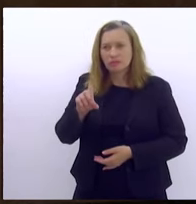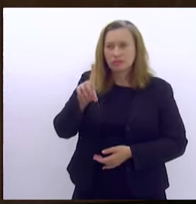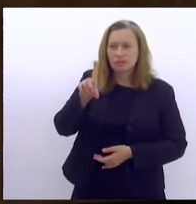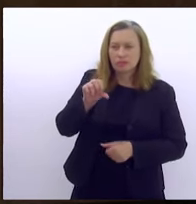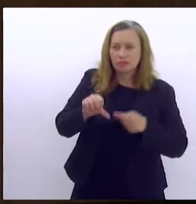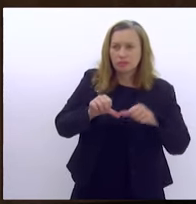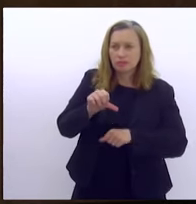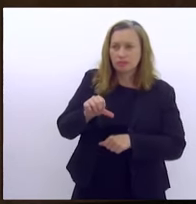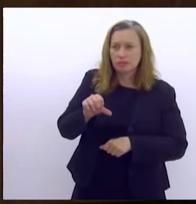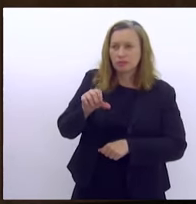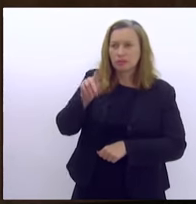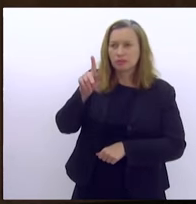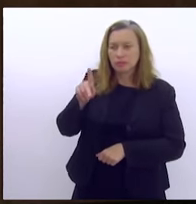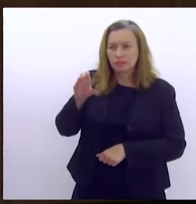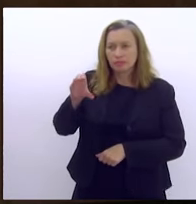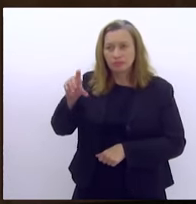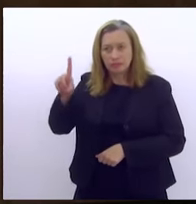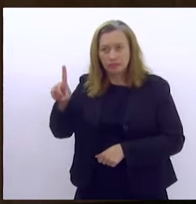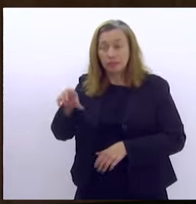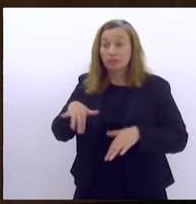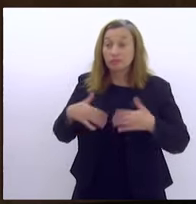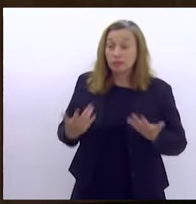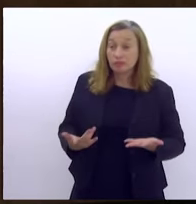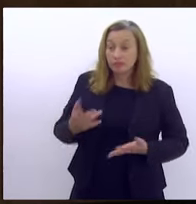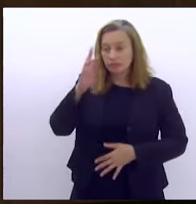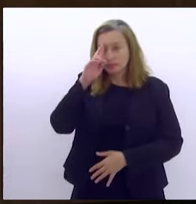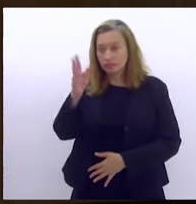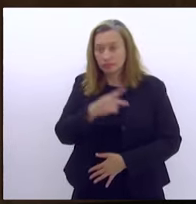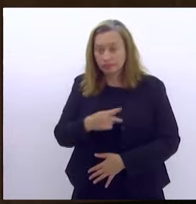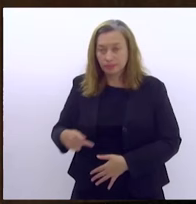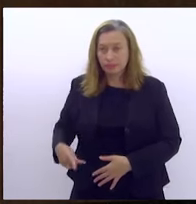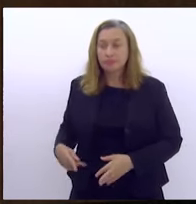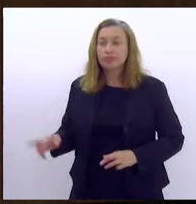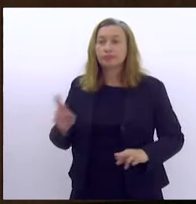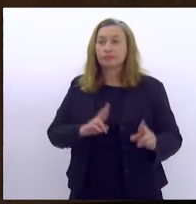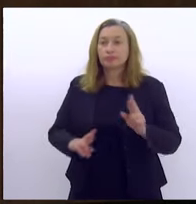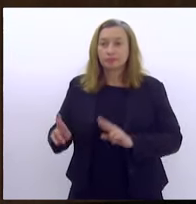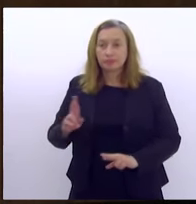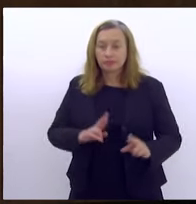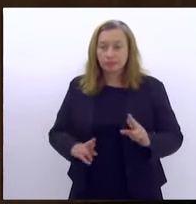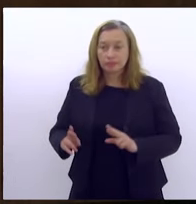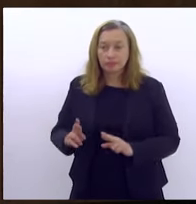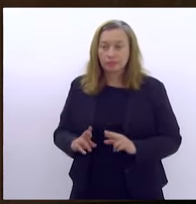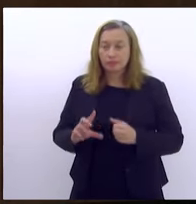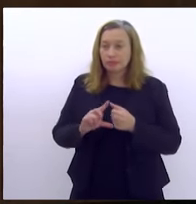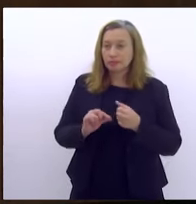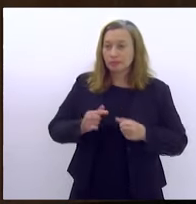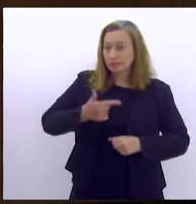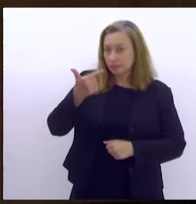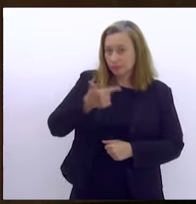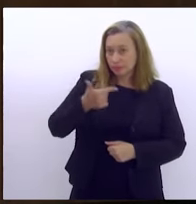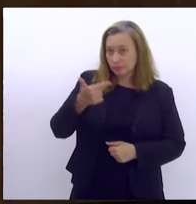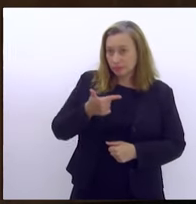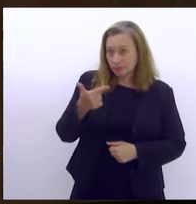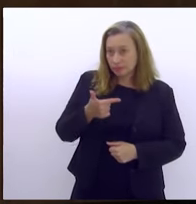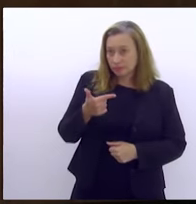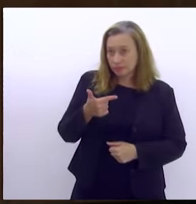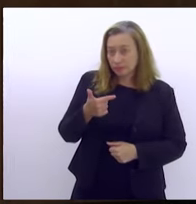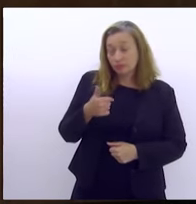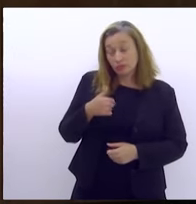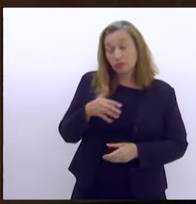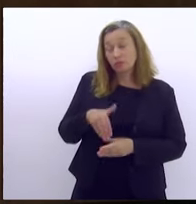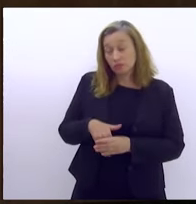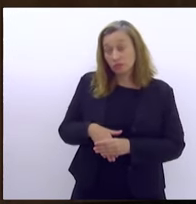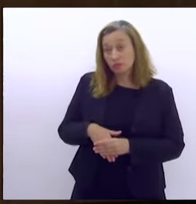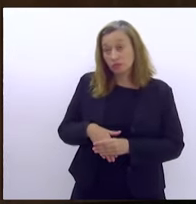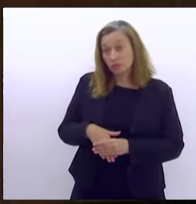DECRADES-PCD. Então, senhora presidente, em relação ao artigo 2º puro, eu estou